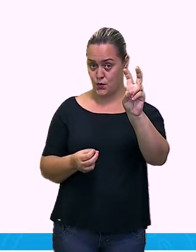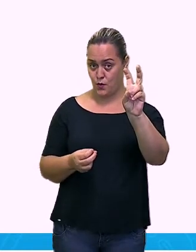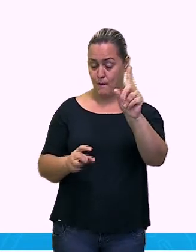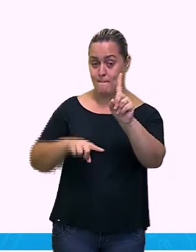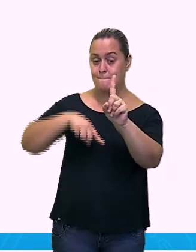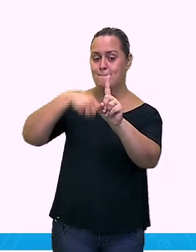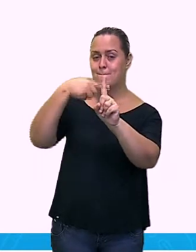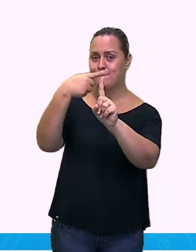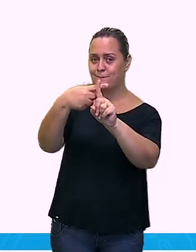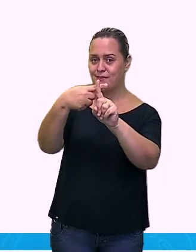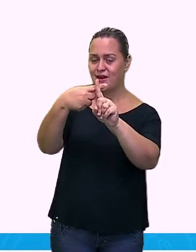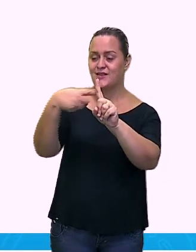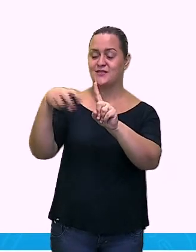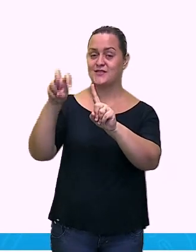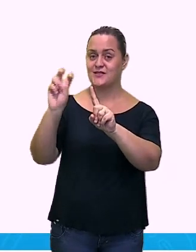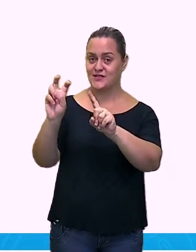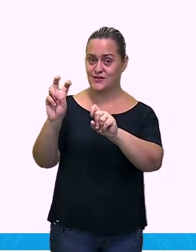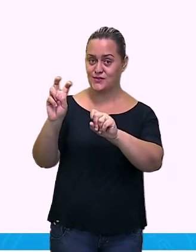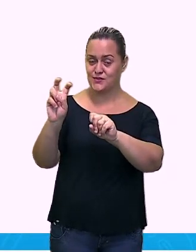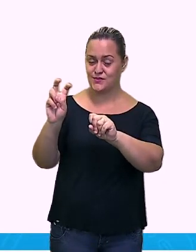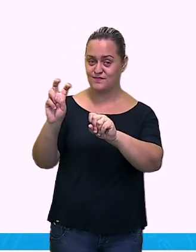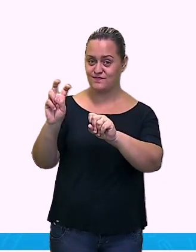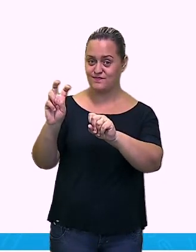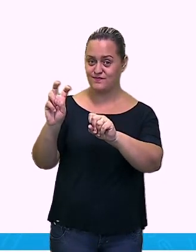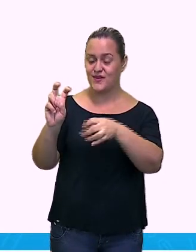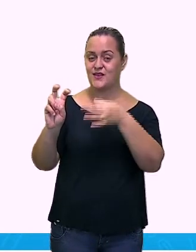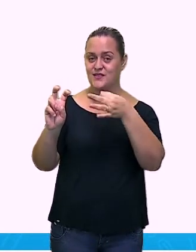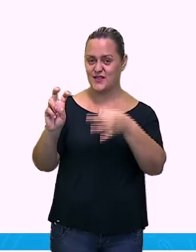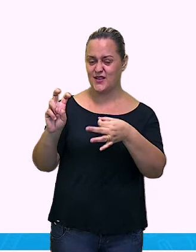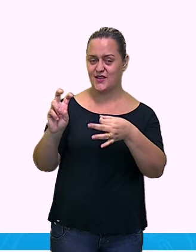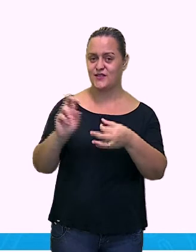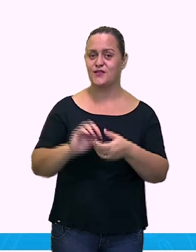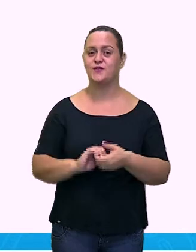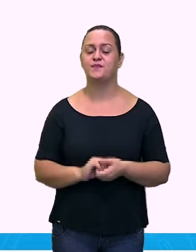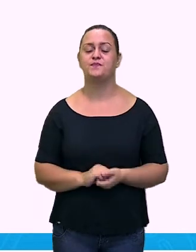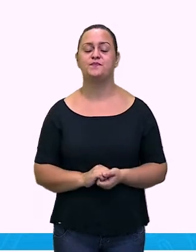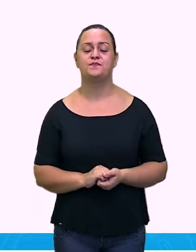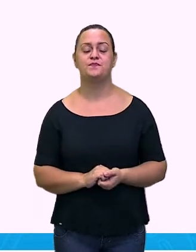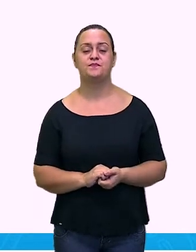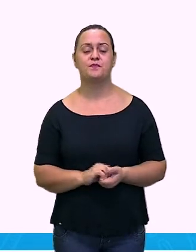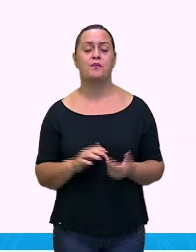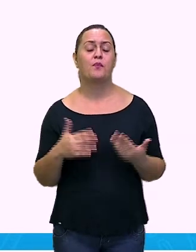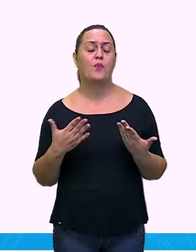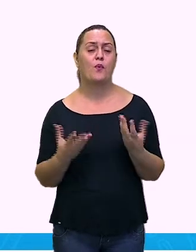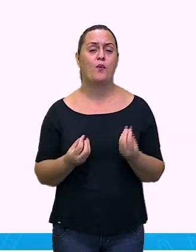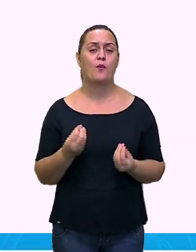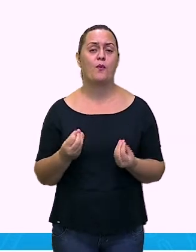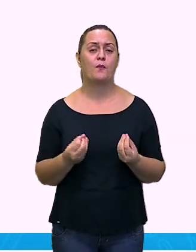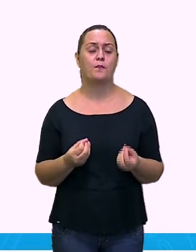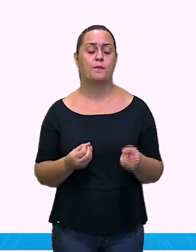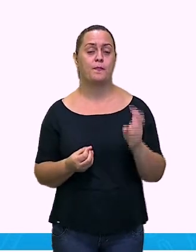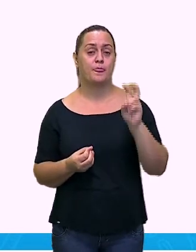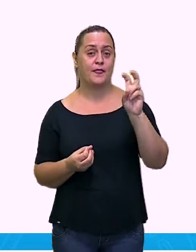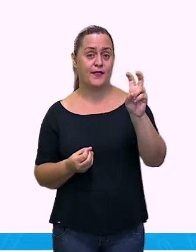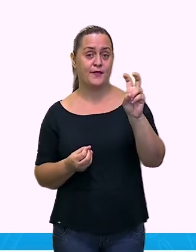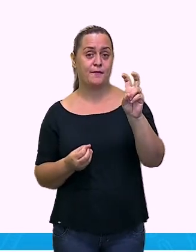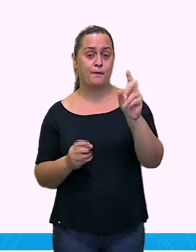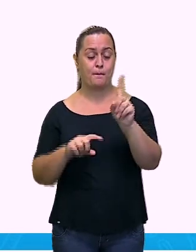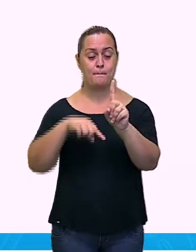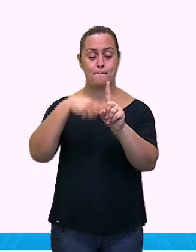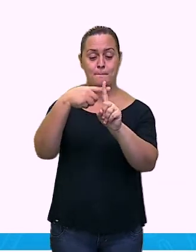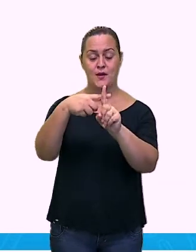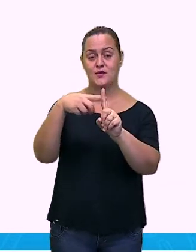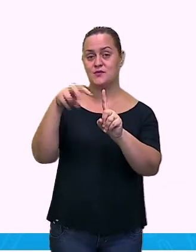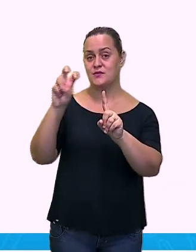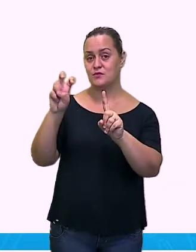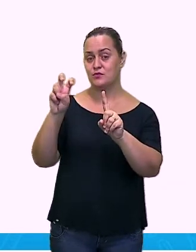Cebolinha fez então se eu sei que o Cascão fez o dobro de gols do Cebolinha eu sei que o Cebolinha fez cinco